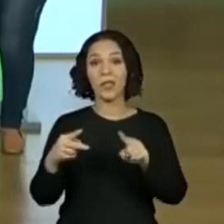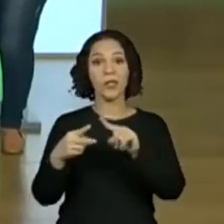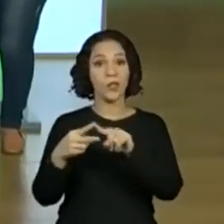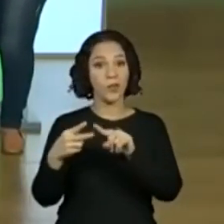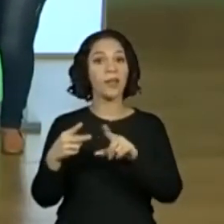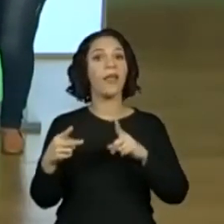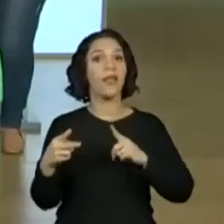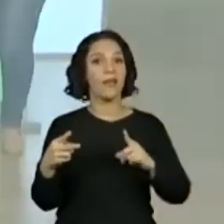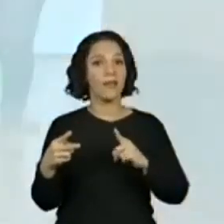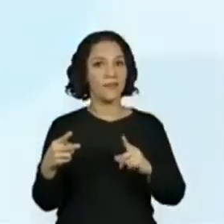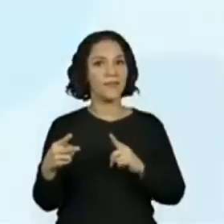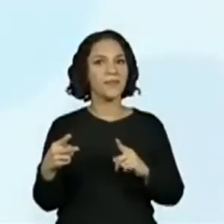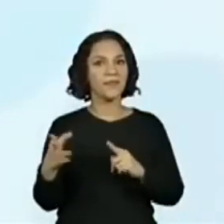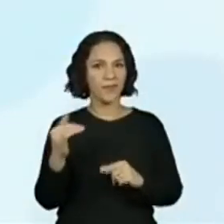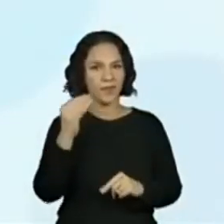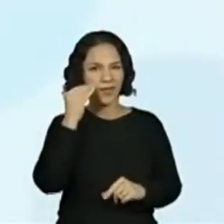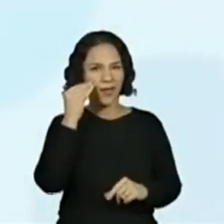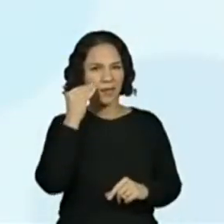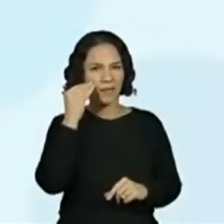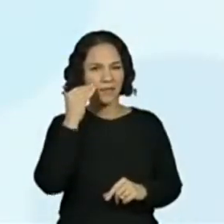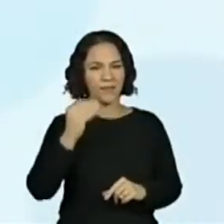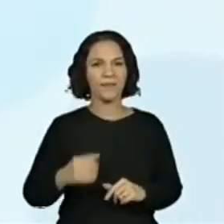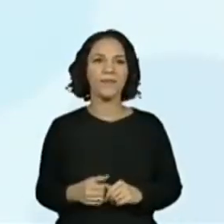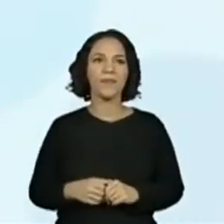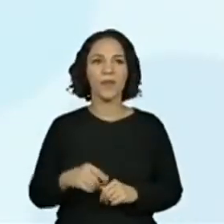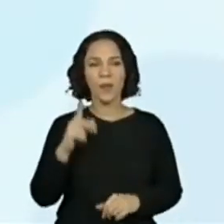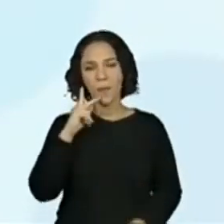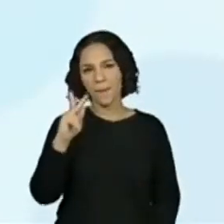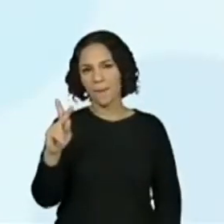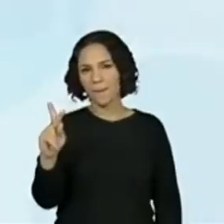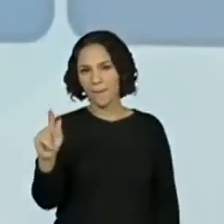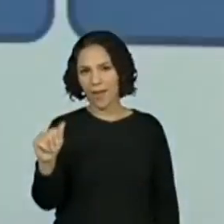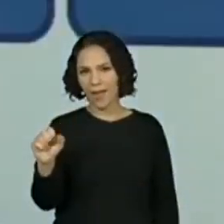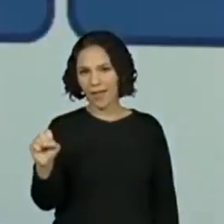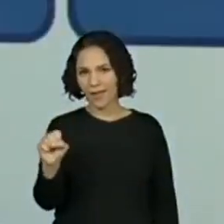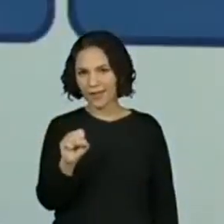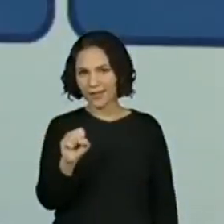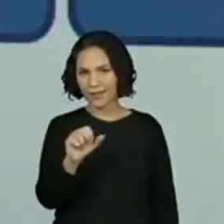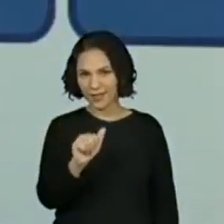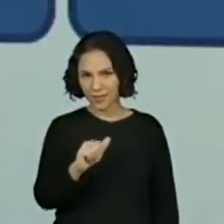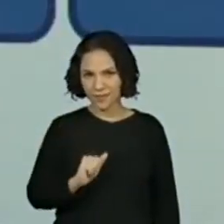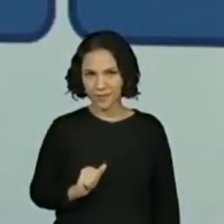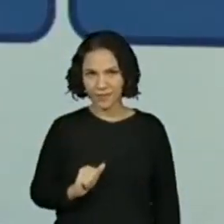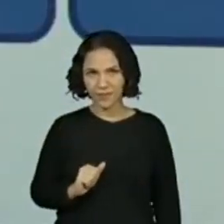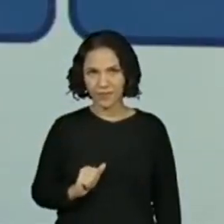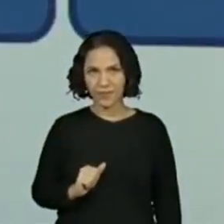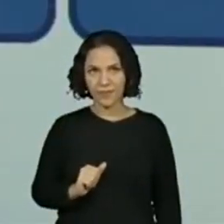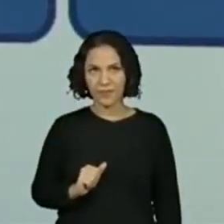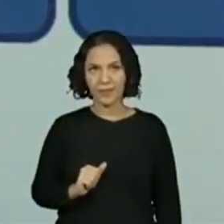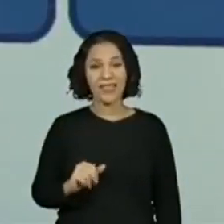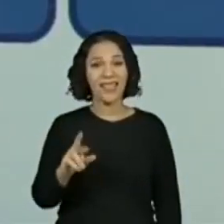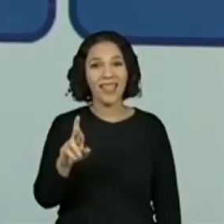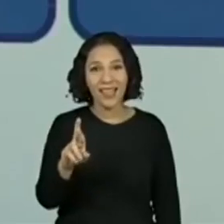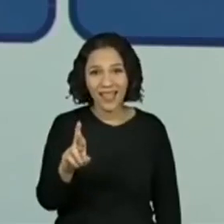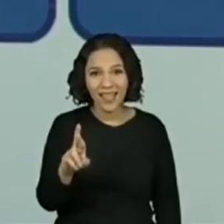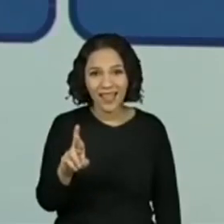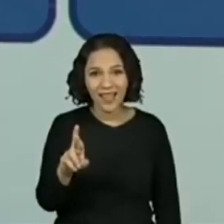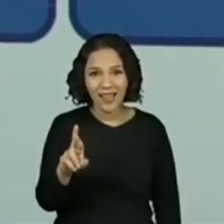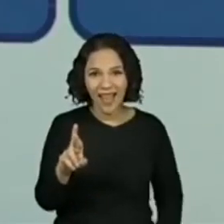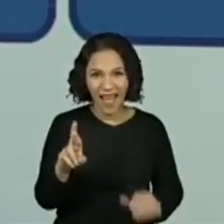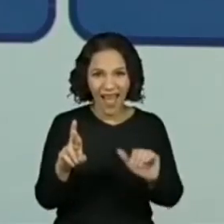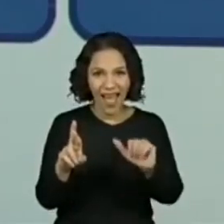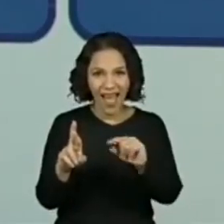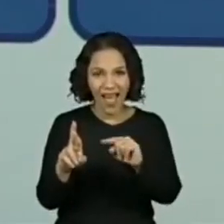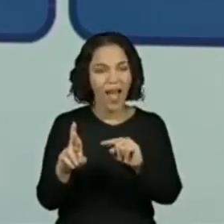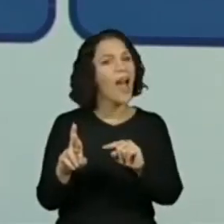Vamos tentar ler? Uhum. Professora Vivi, ó. Passa. A. E não é essa,